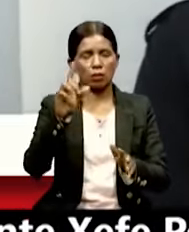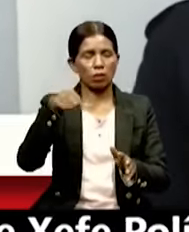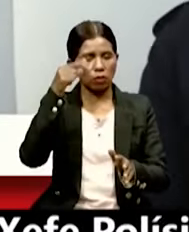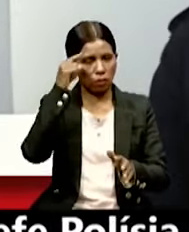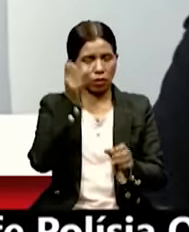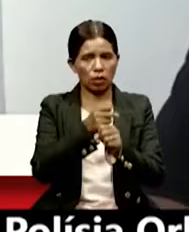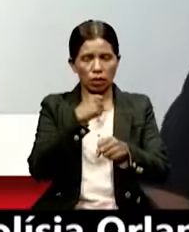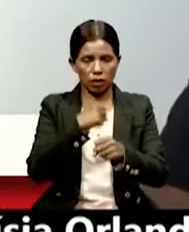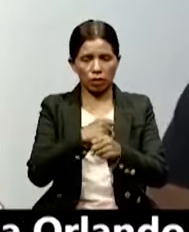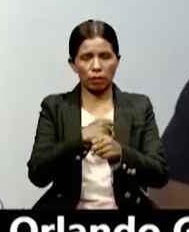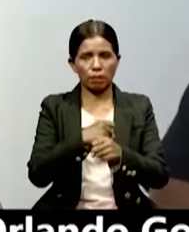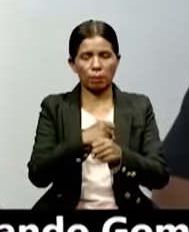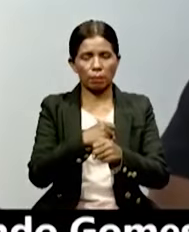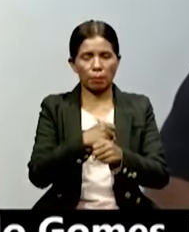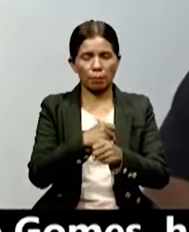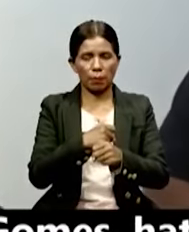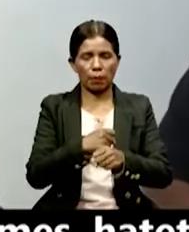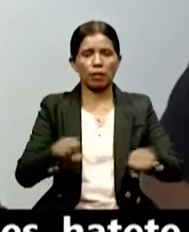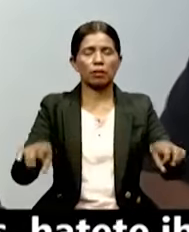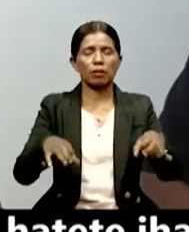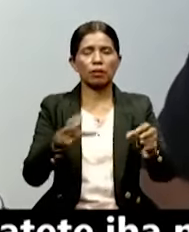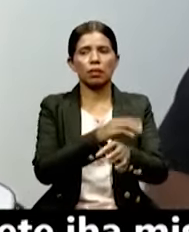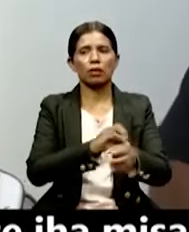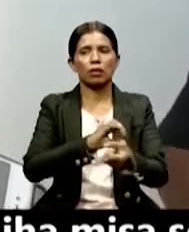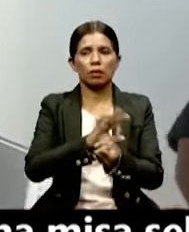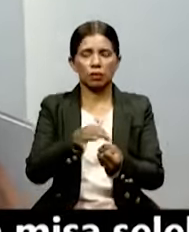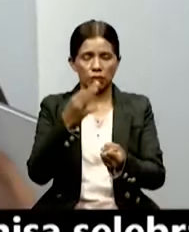né? Iba contratados